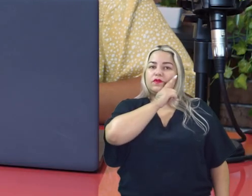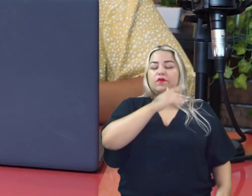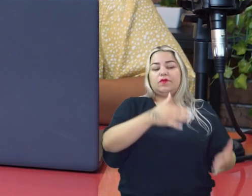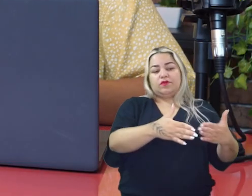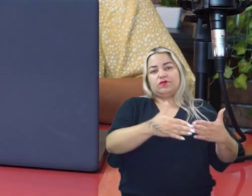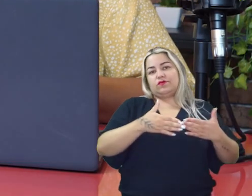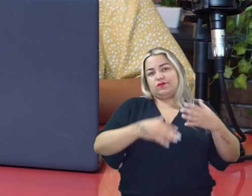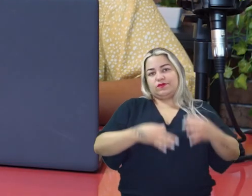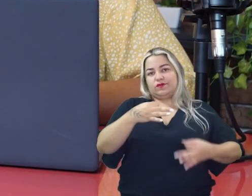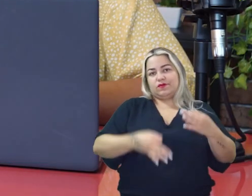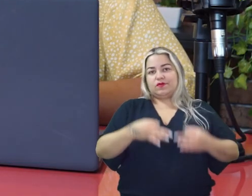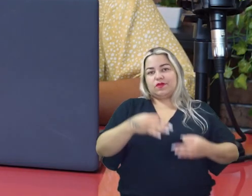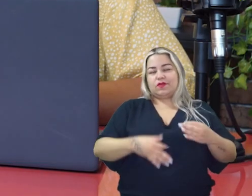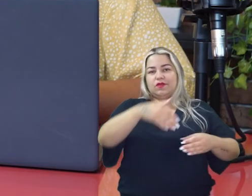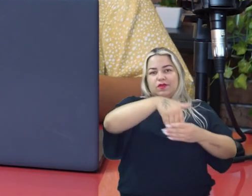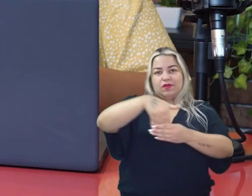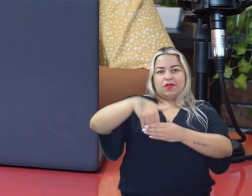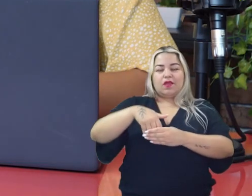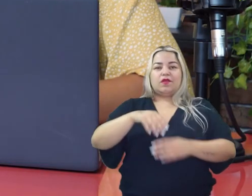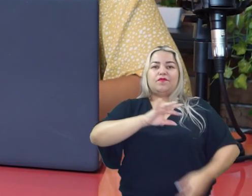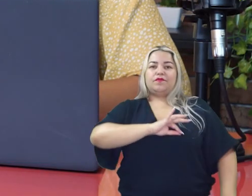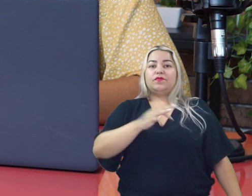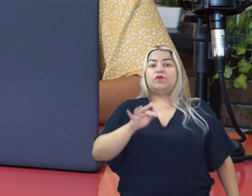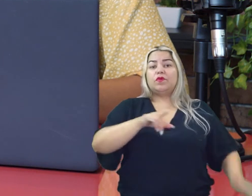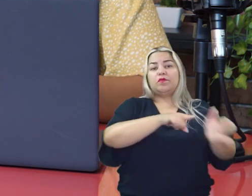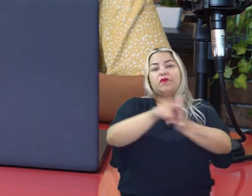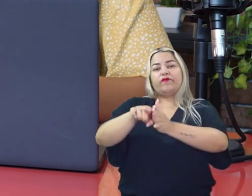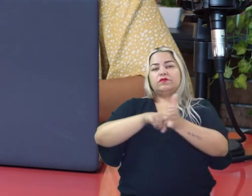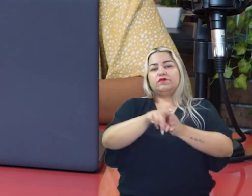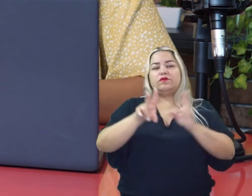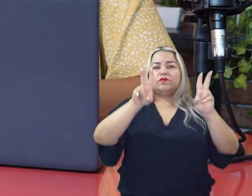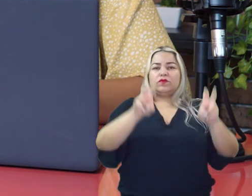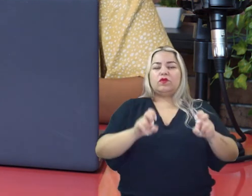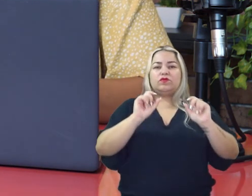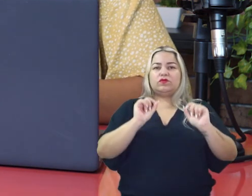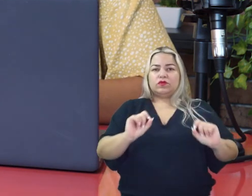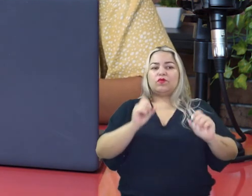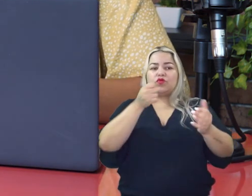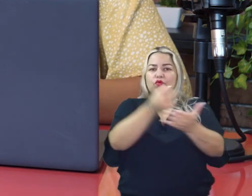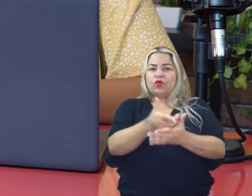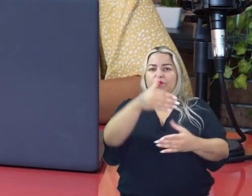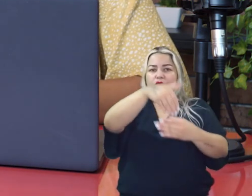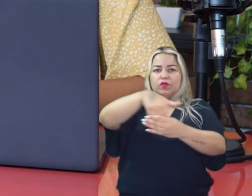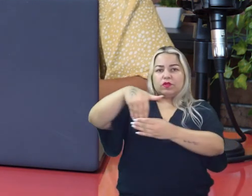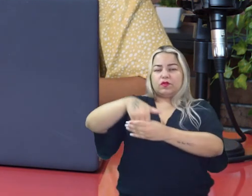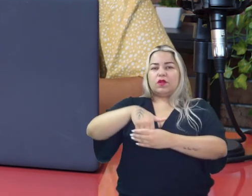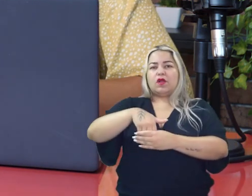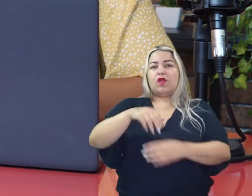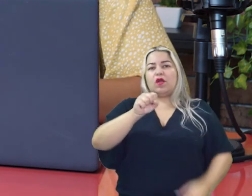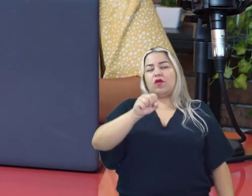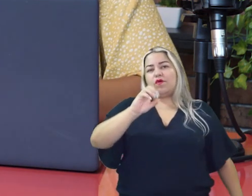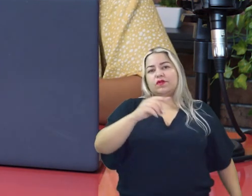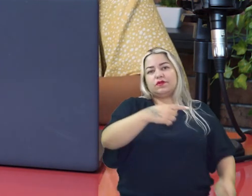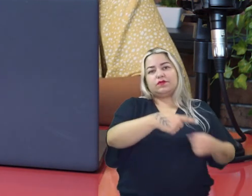Gleisi Hoffmann, solicitou à Justiça Eleitoral e à Polícia Federal uma investigação sobre suspeita de compra de voto em